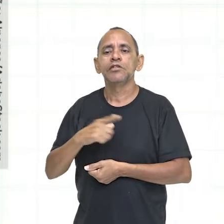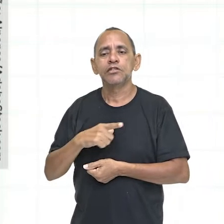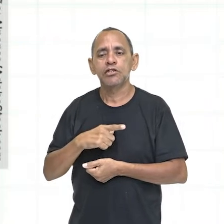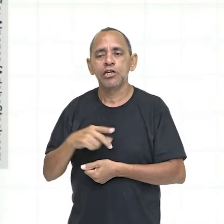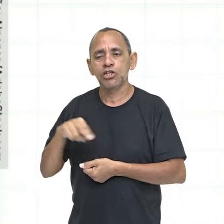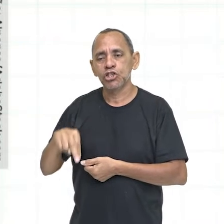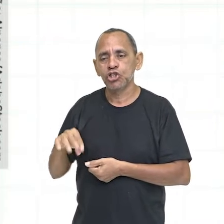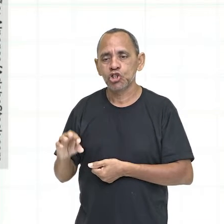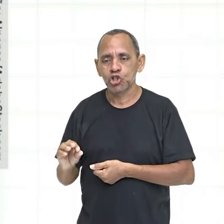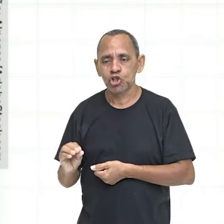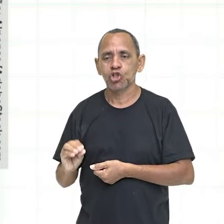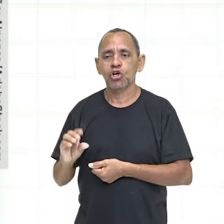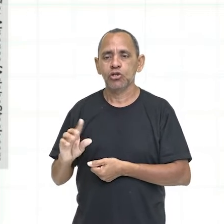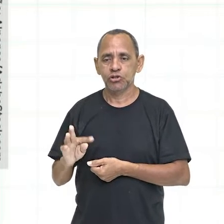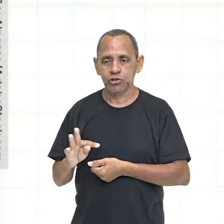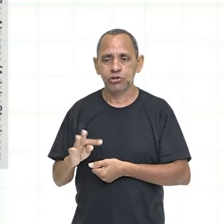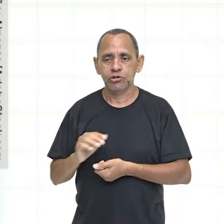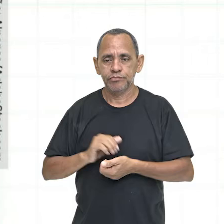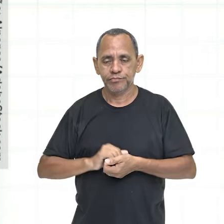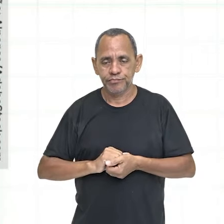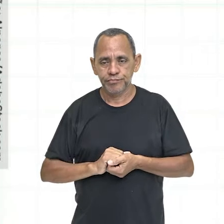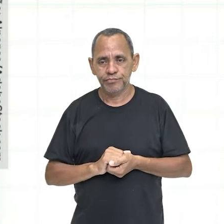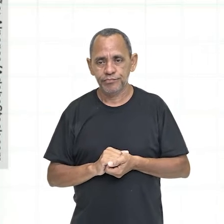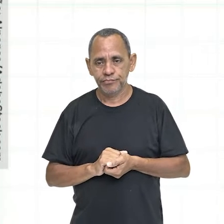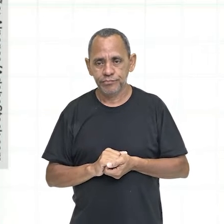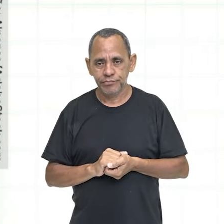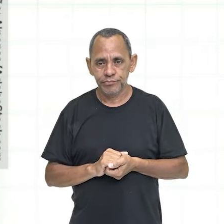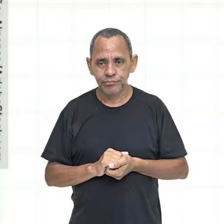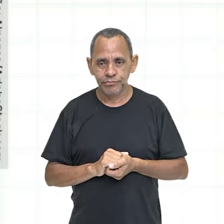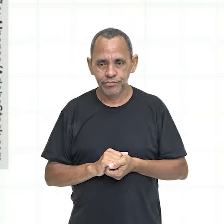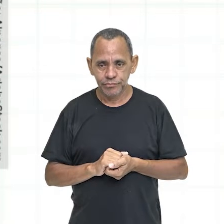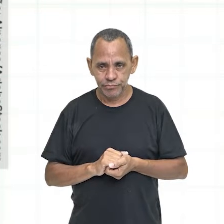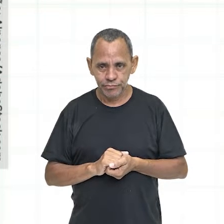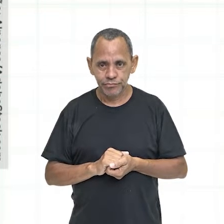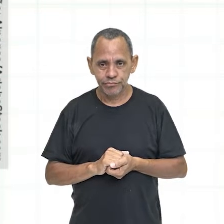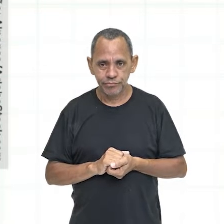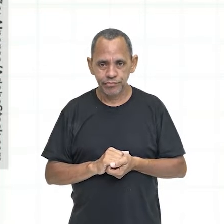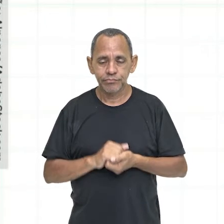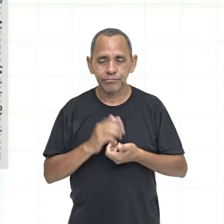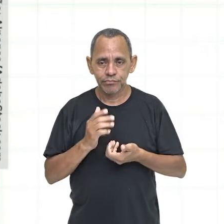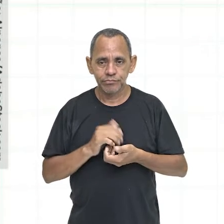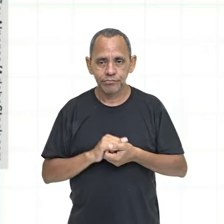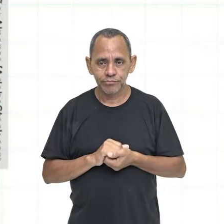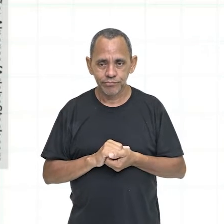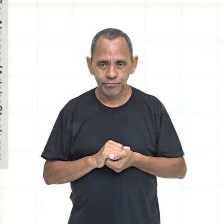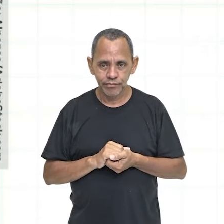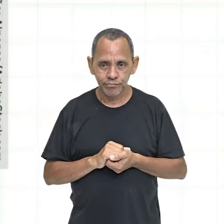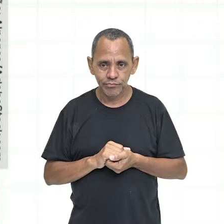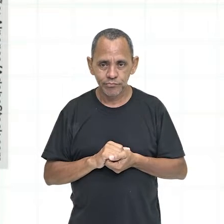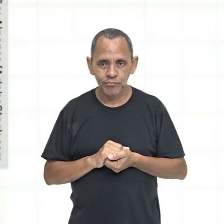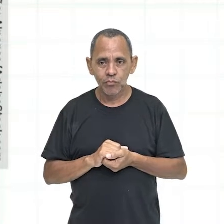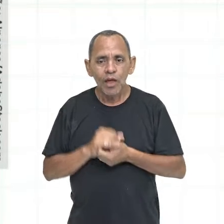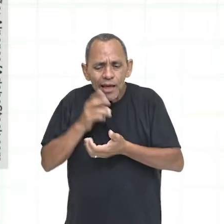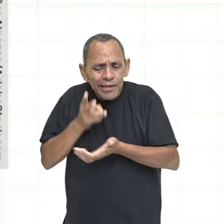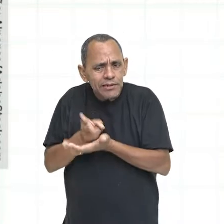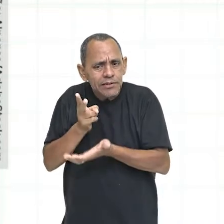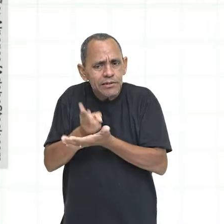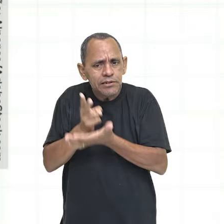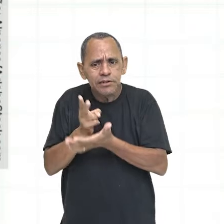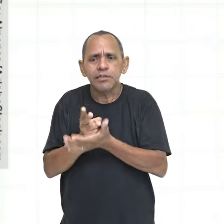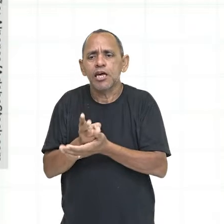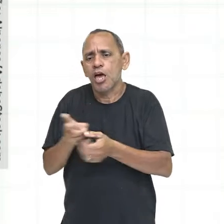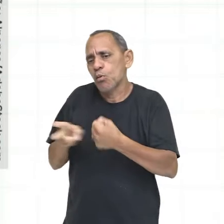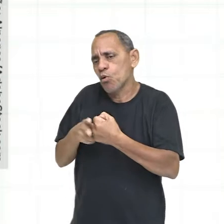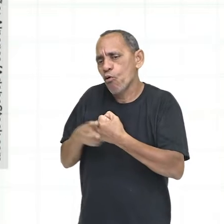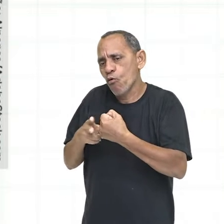gente ampliar aí esse conhecimento, certo? É sempre o verbo auxiliar que faz tudo. Nas frases interrogativas, ele que muda de